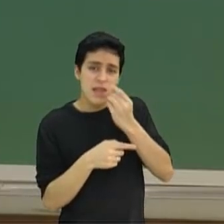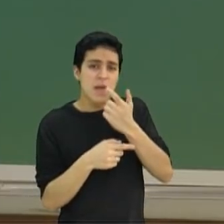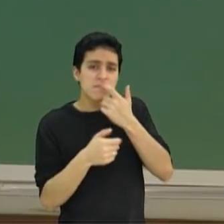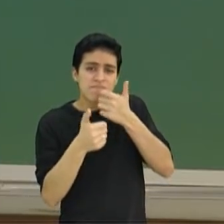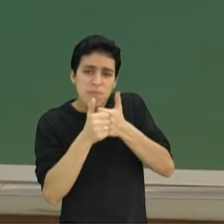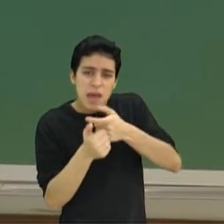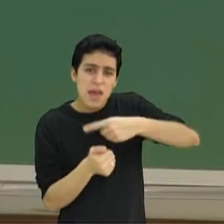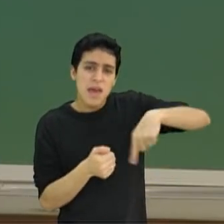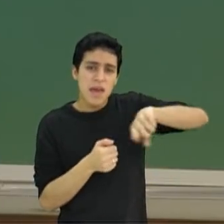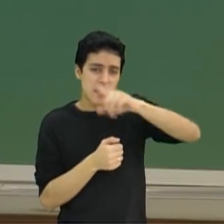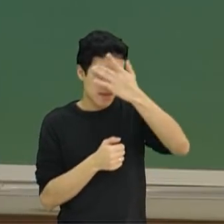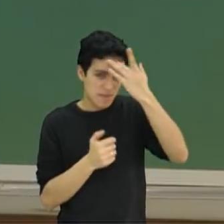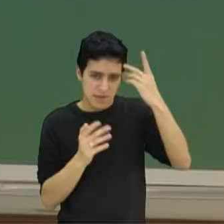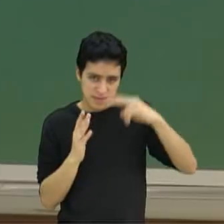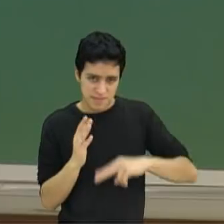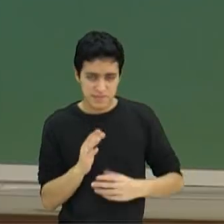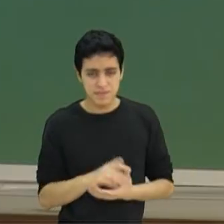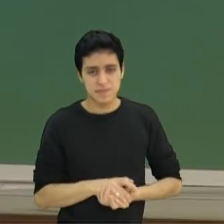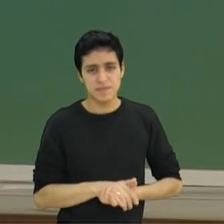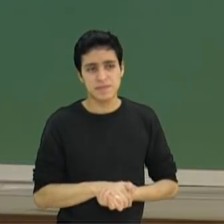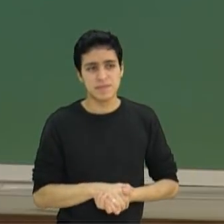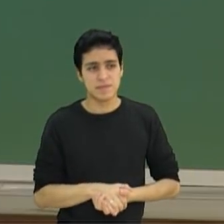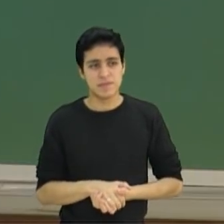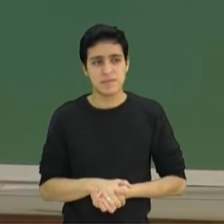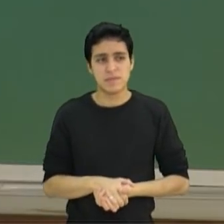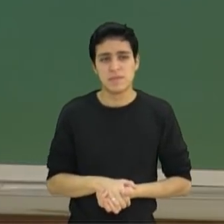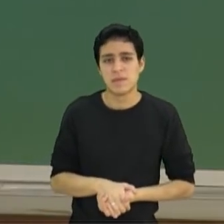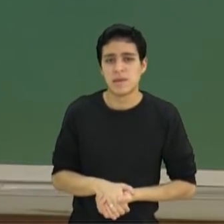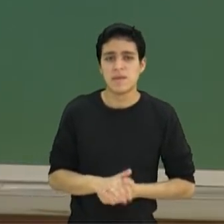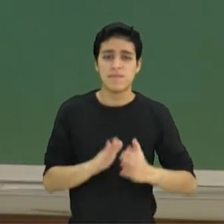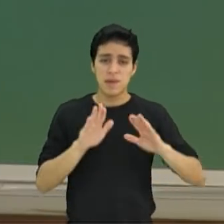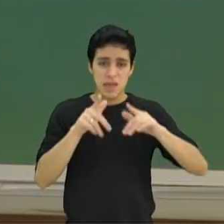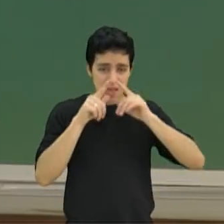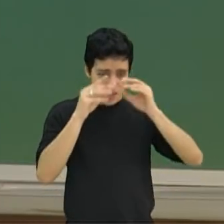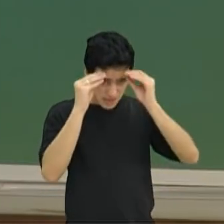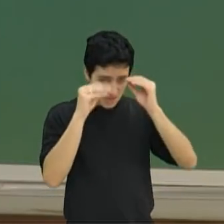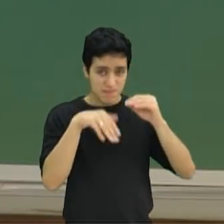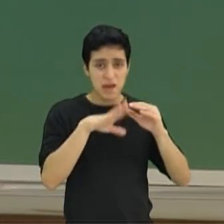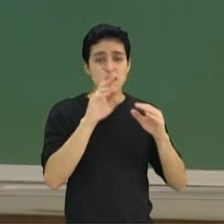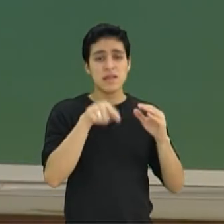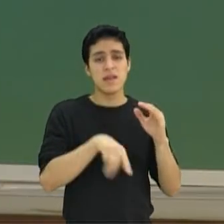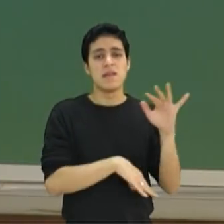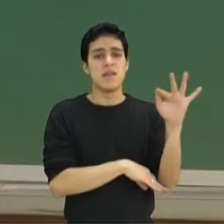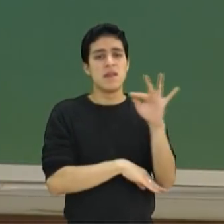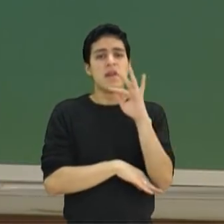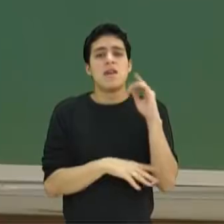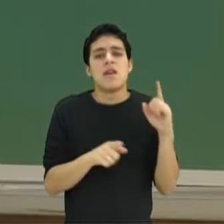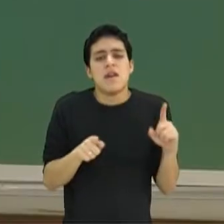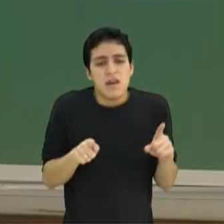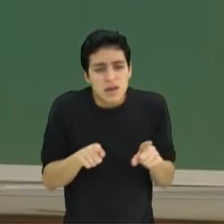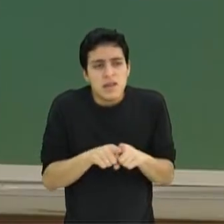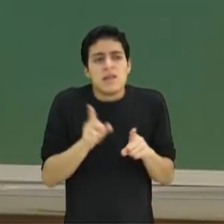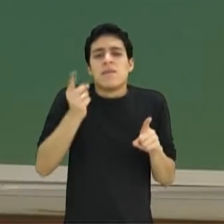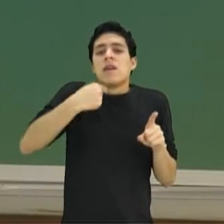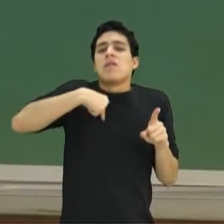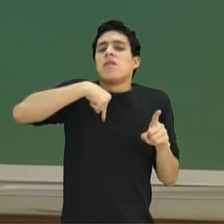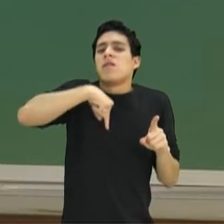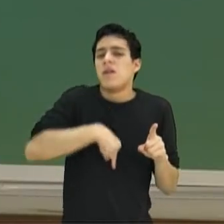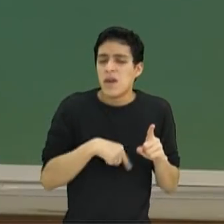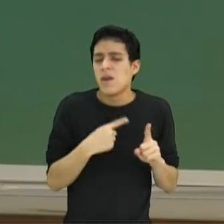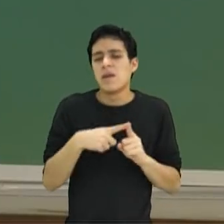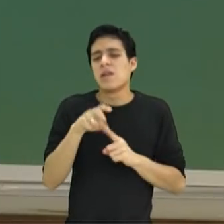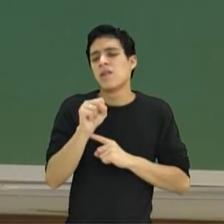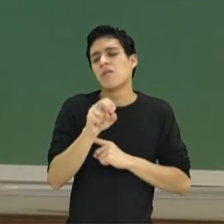cativação a respeito do tema. Mas a linguagem predominante é formal e também é subjetiva. Por